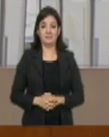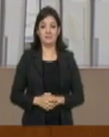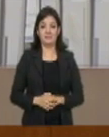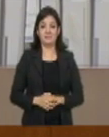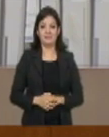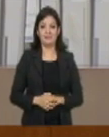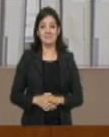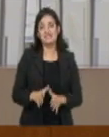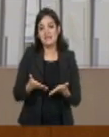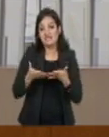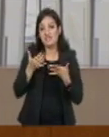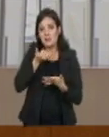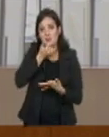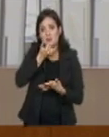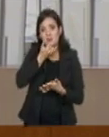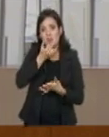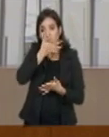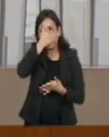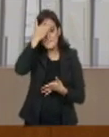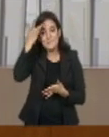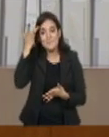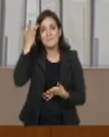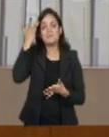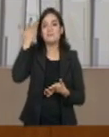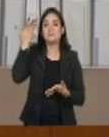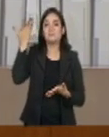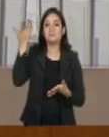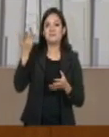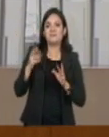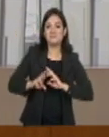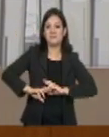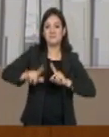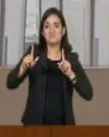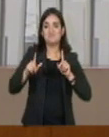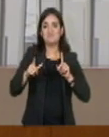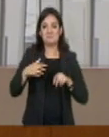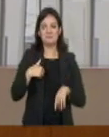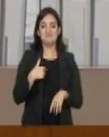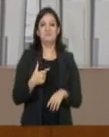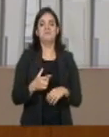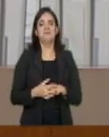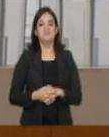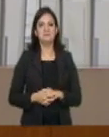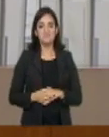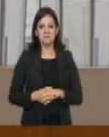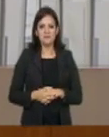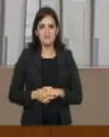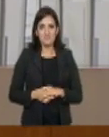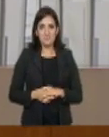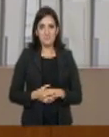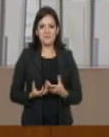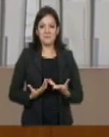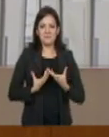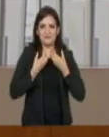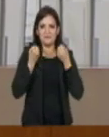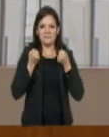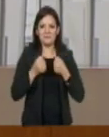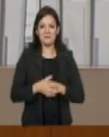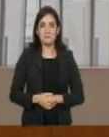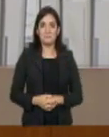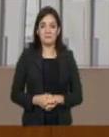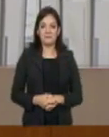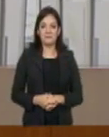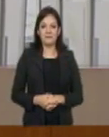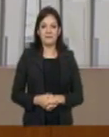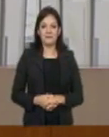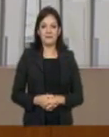contrário, eu entendo. E, para mim, é chocante verificar que, em muitos casos concretos,